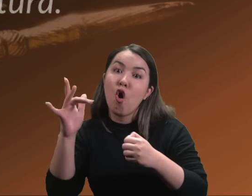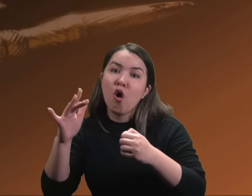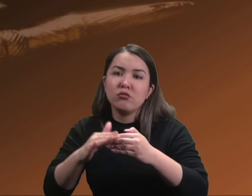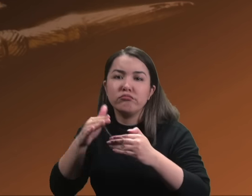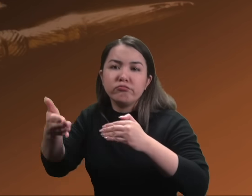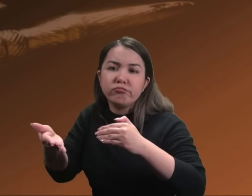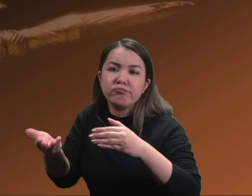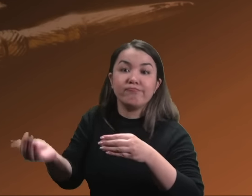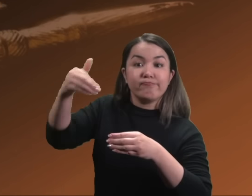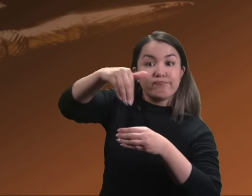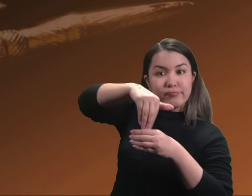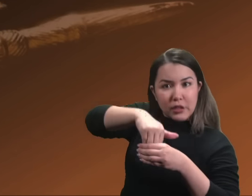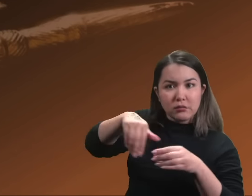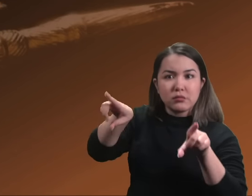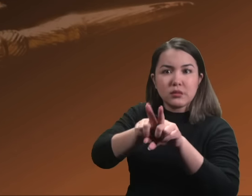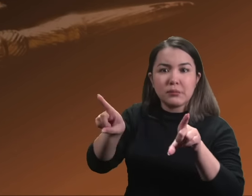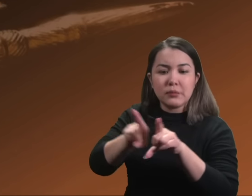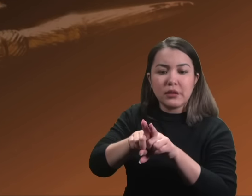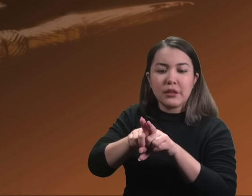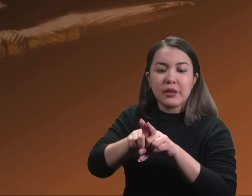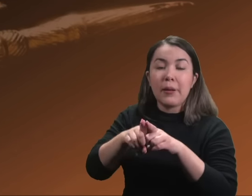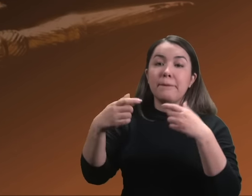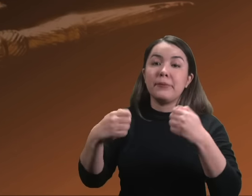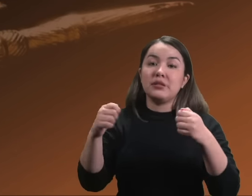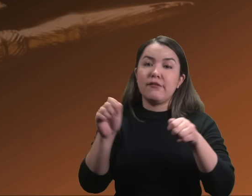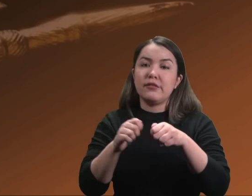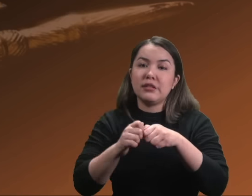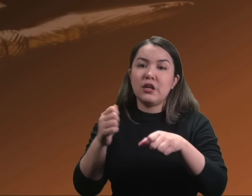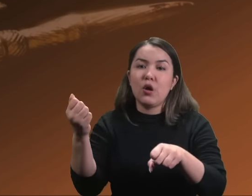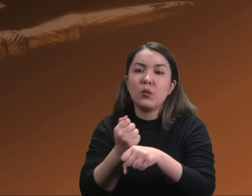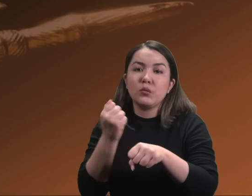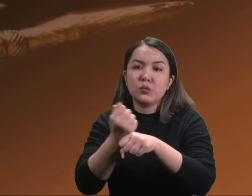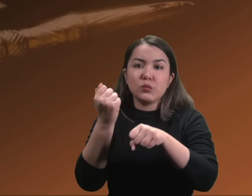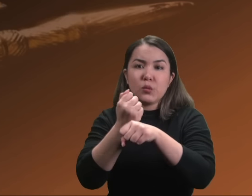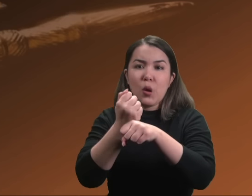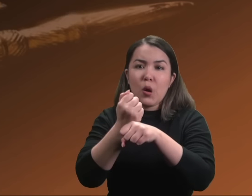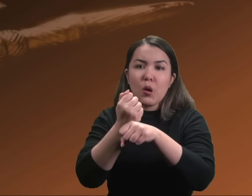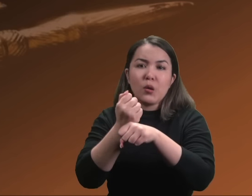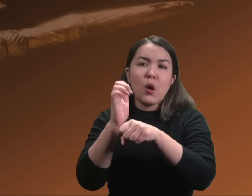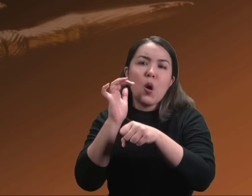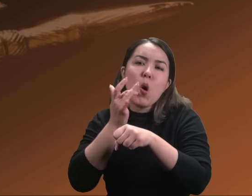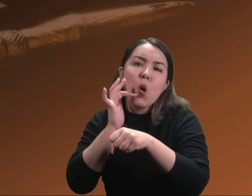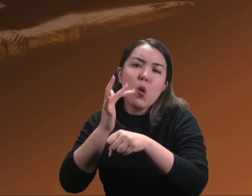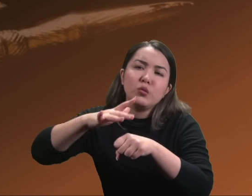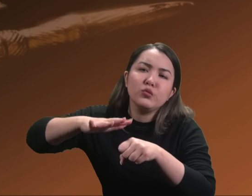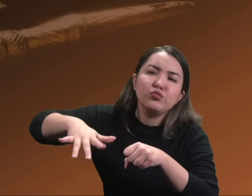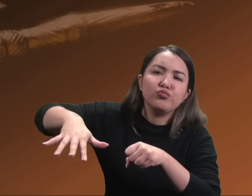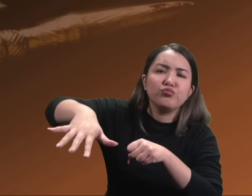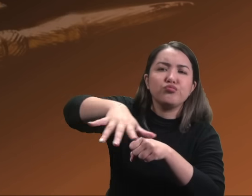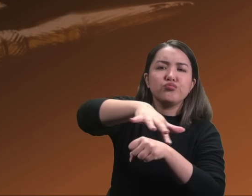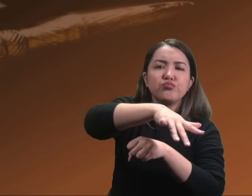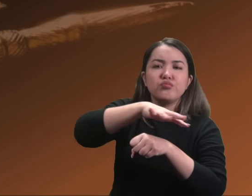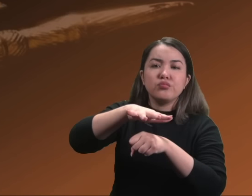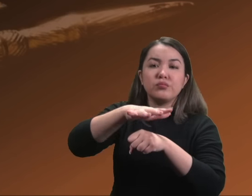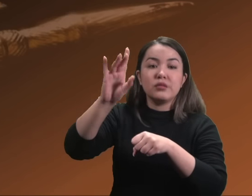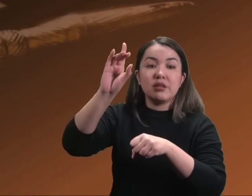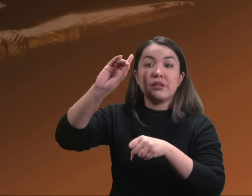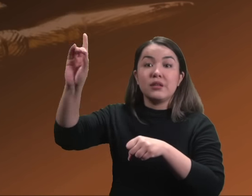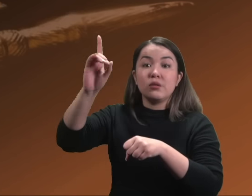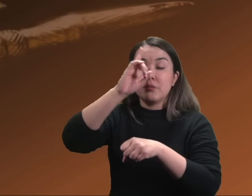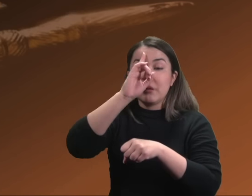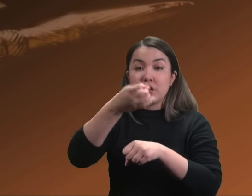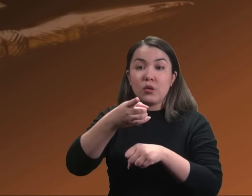a cobrirá e farás sobre ela uma bordadura de ouro a redor Versículo 16 el Deus tá falando você vai fazer uma